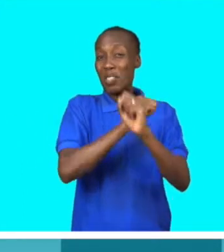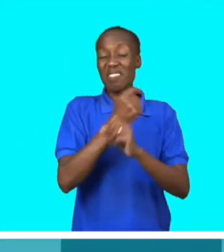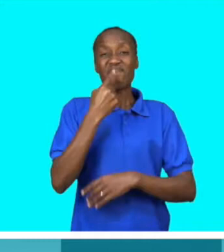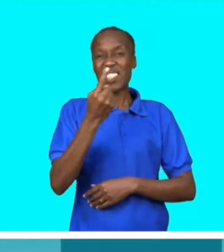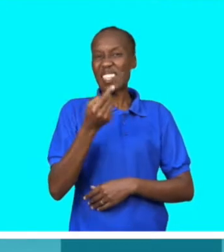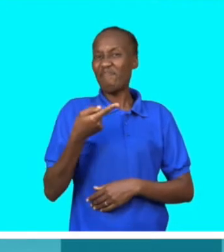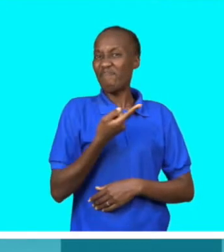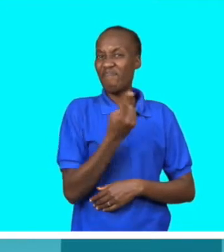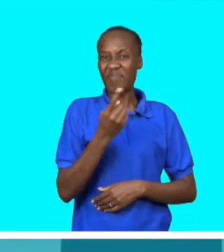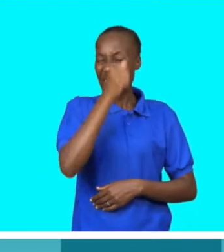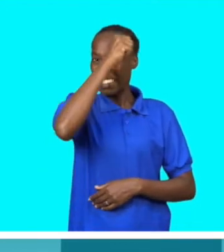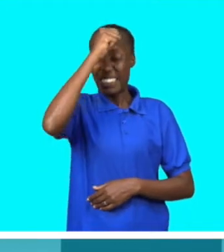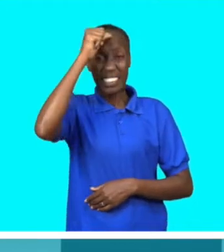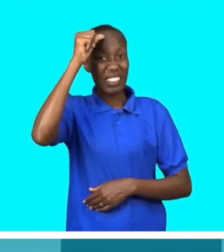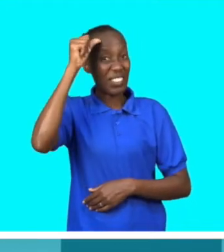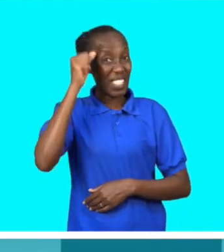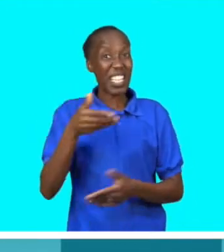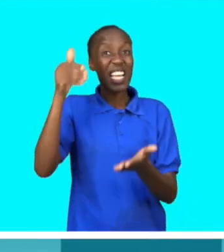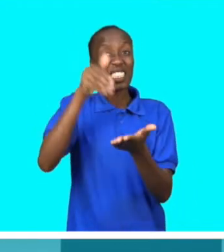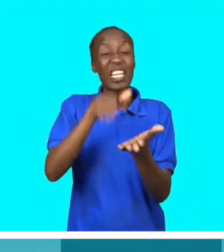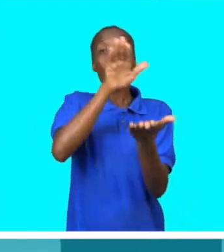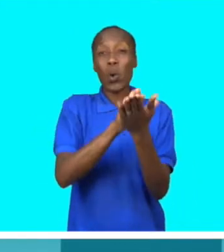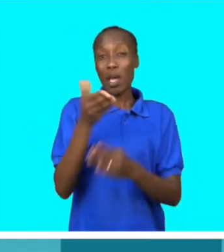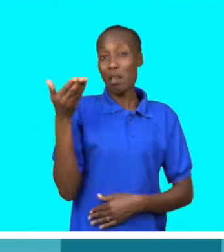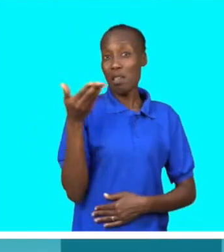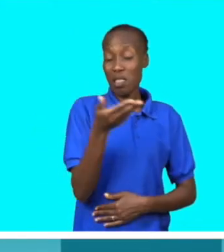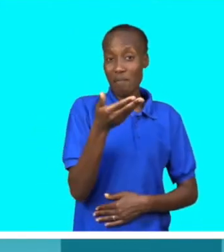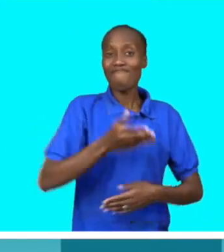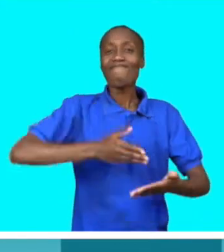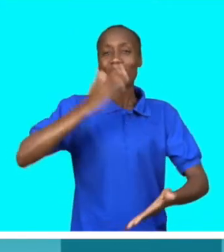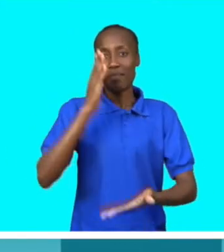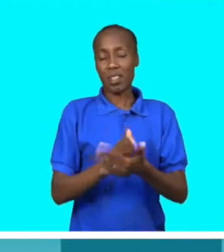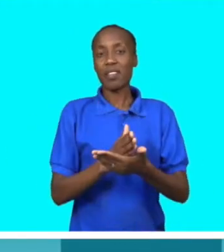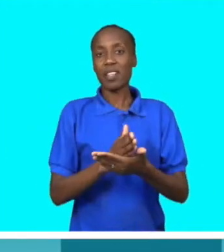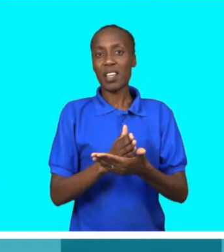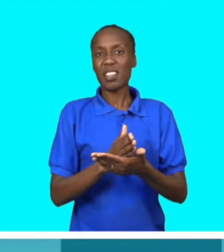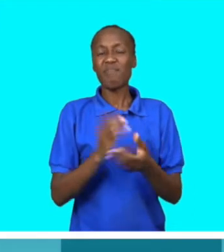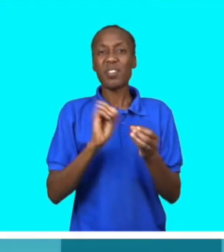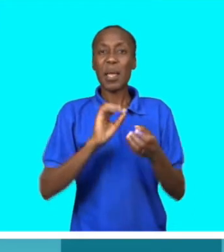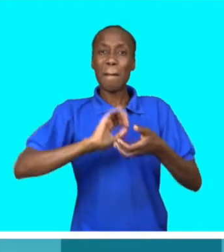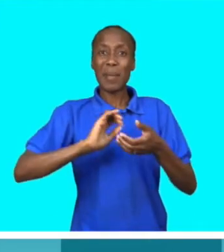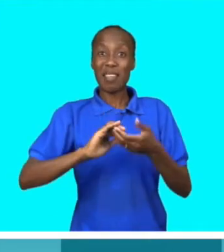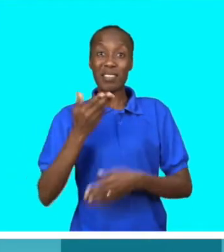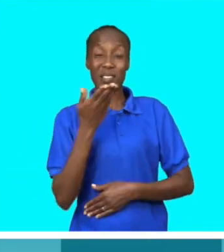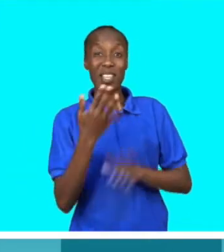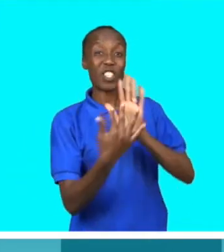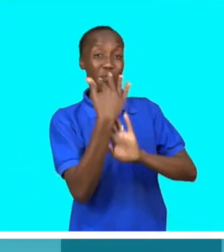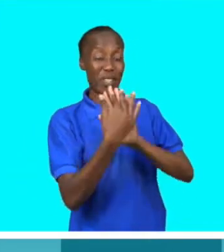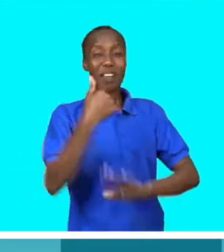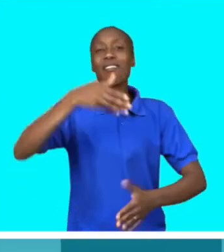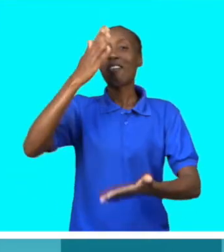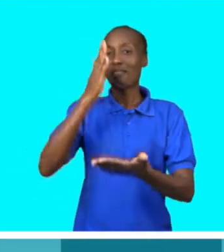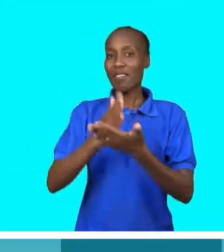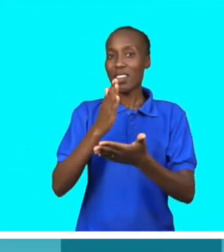garantiram que ele não viria de aguentar. Chegados naquela zona, na tal dita zona, realmente parece que a profecia era a